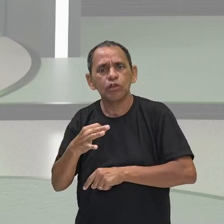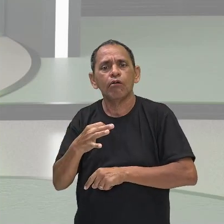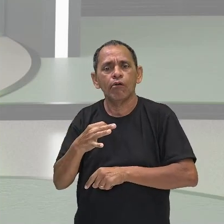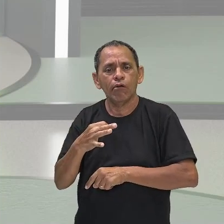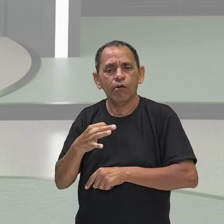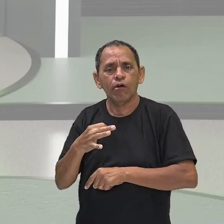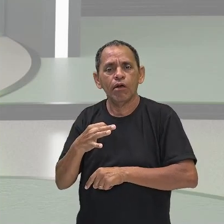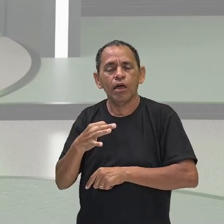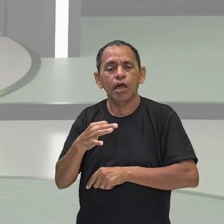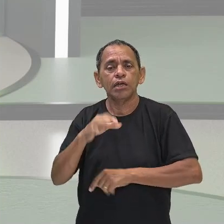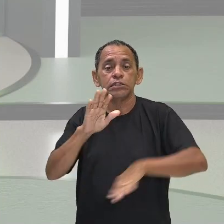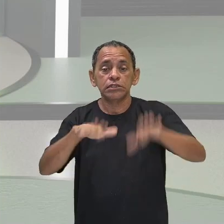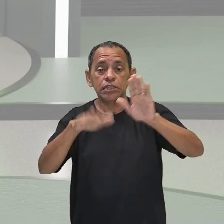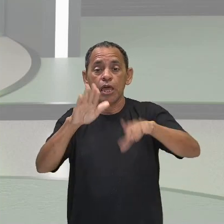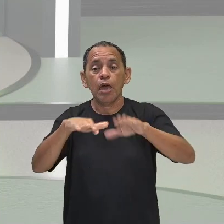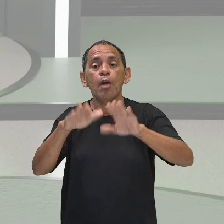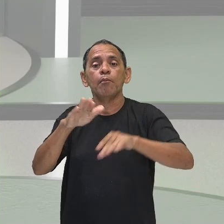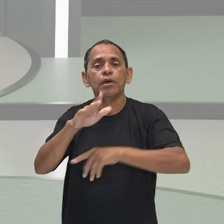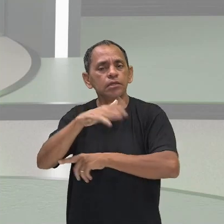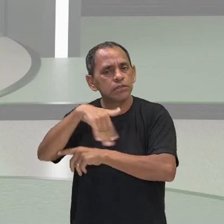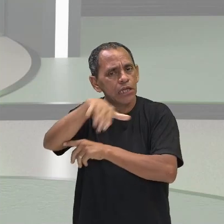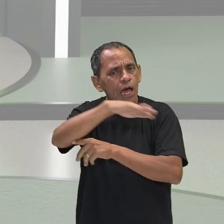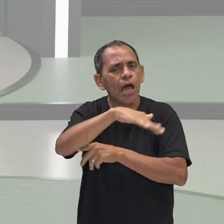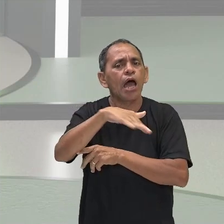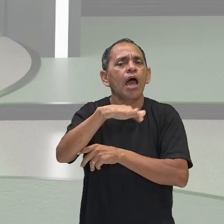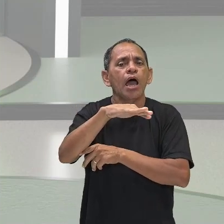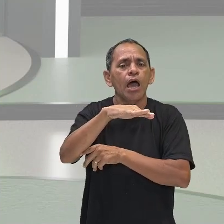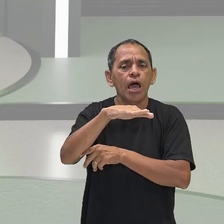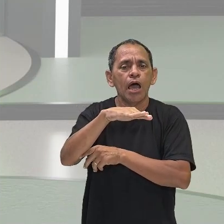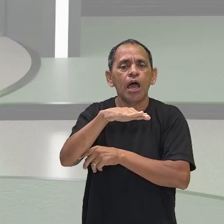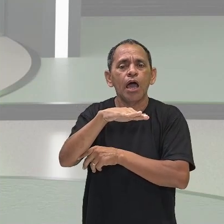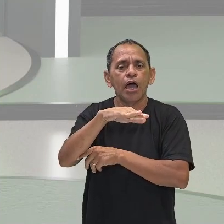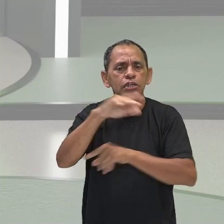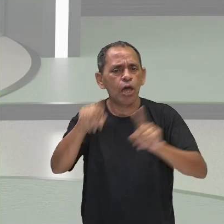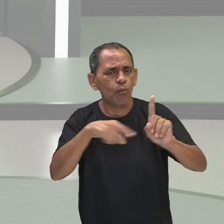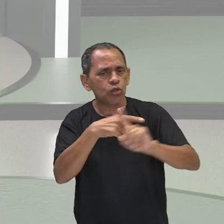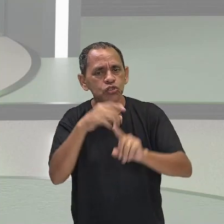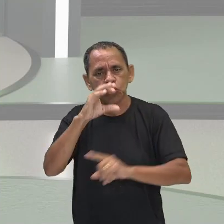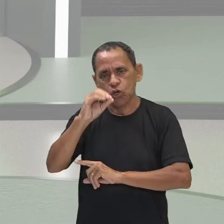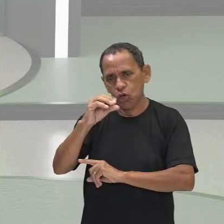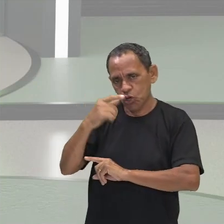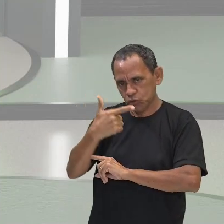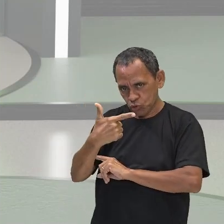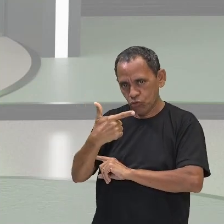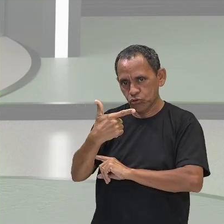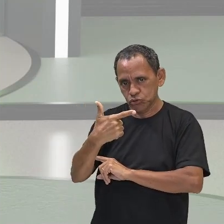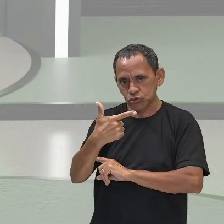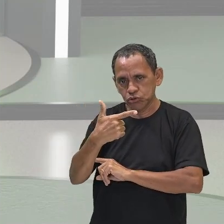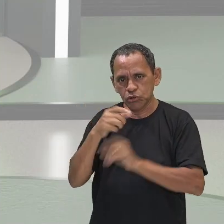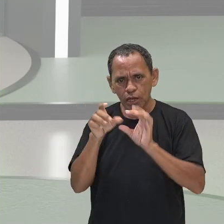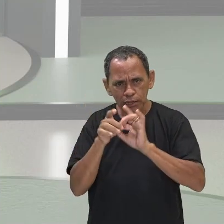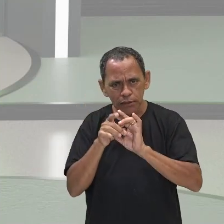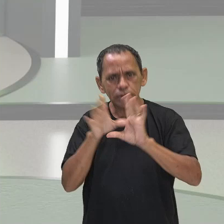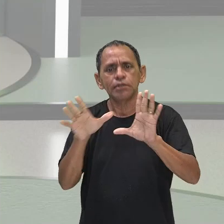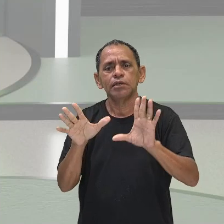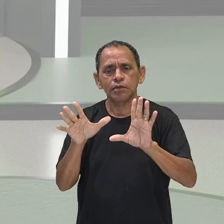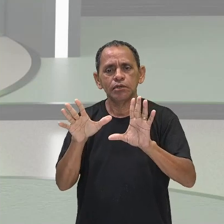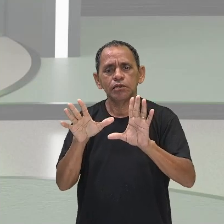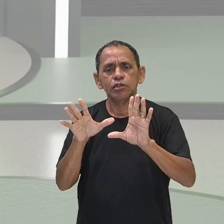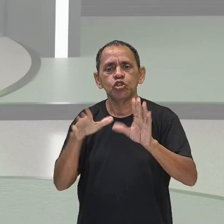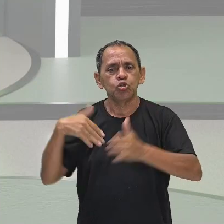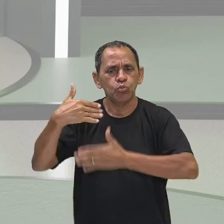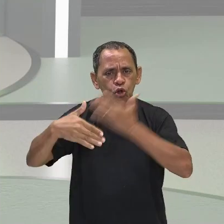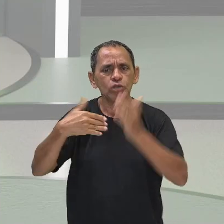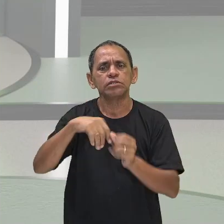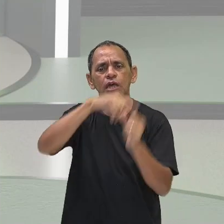do ambiente, positivo de oxigênio. Ela vai liberar oxigênio no processo de fotossíntese. E